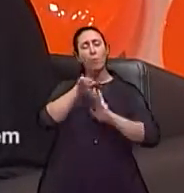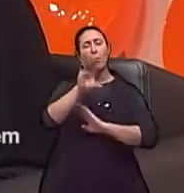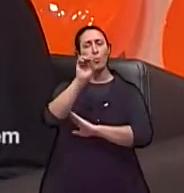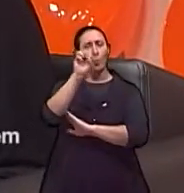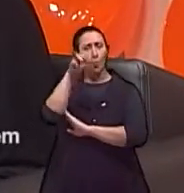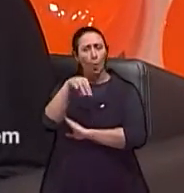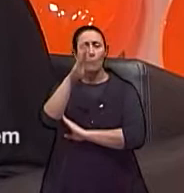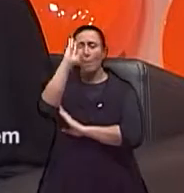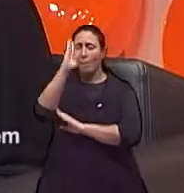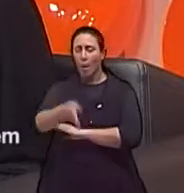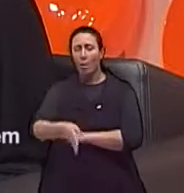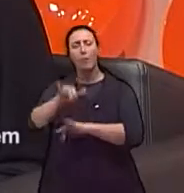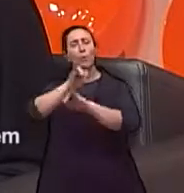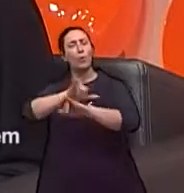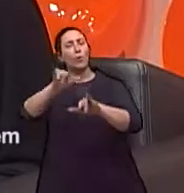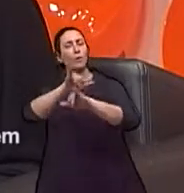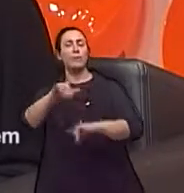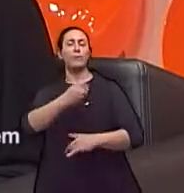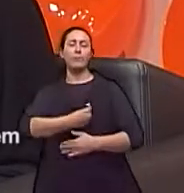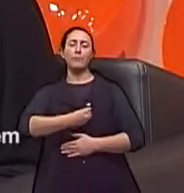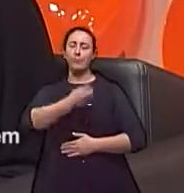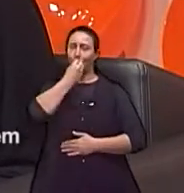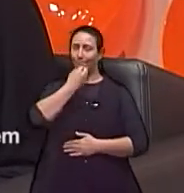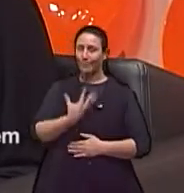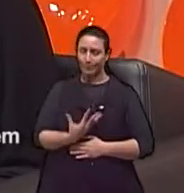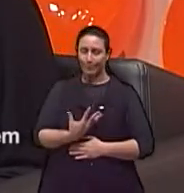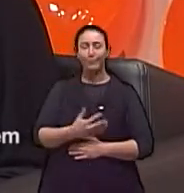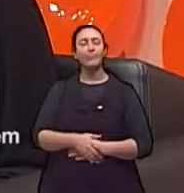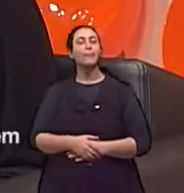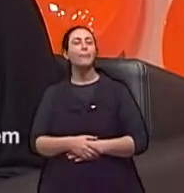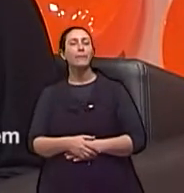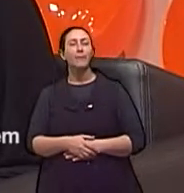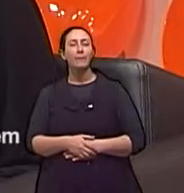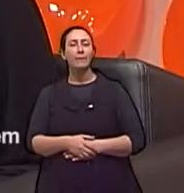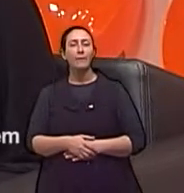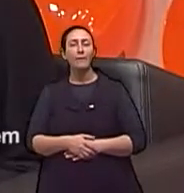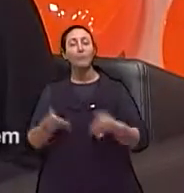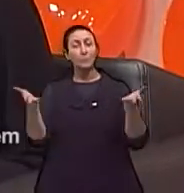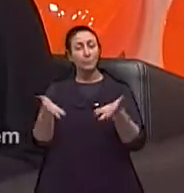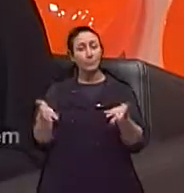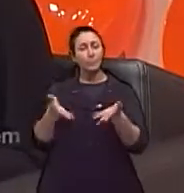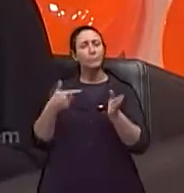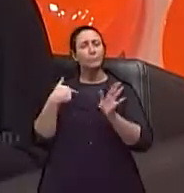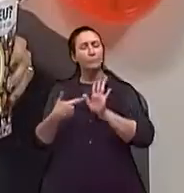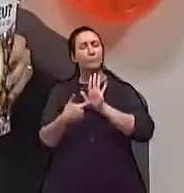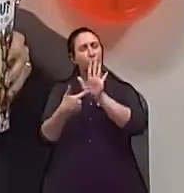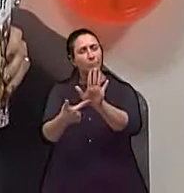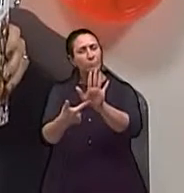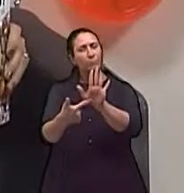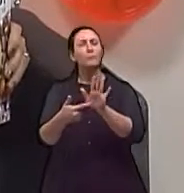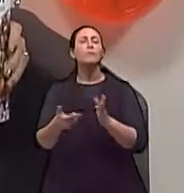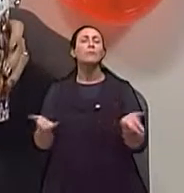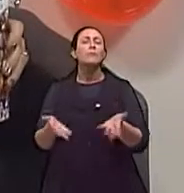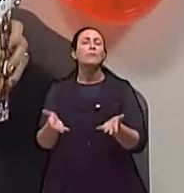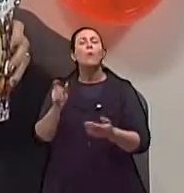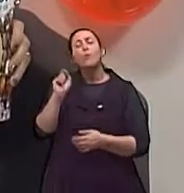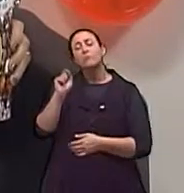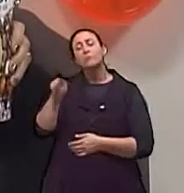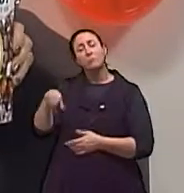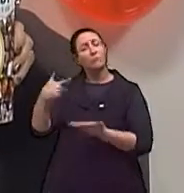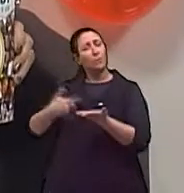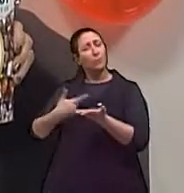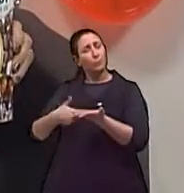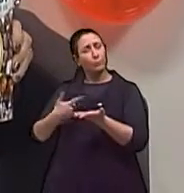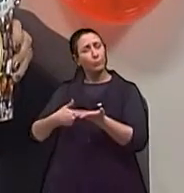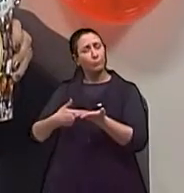o doutor vai est lá com a gente.com bar program vivabem Pois é e agora eu tenho uma